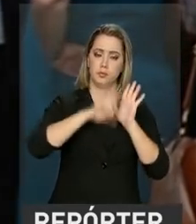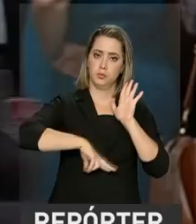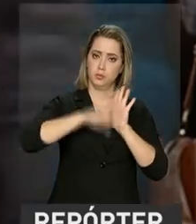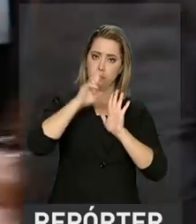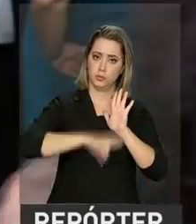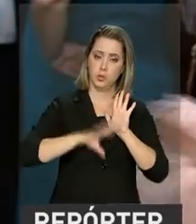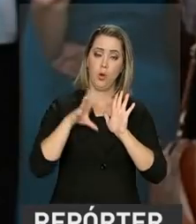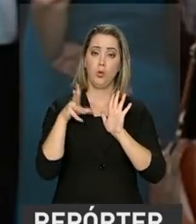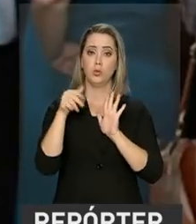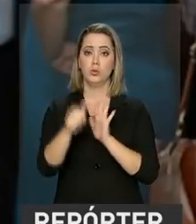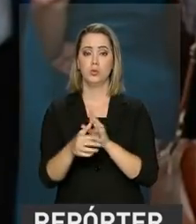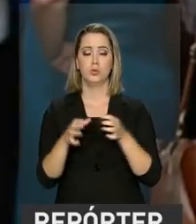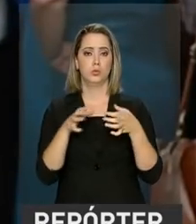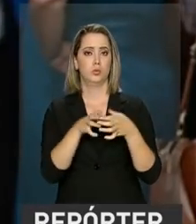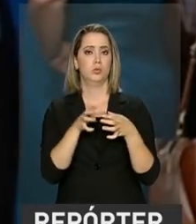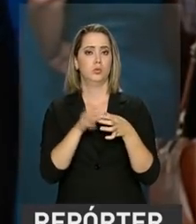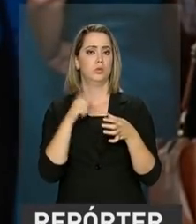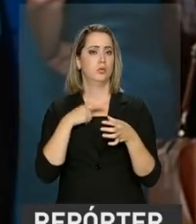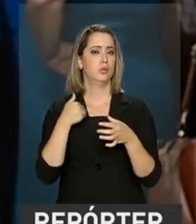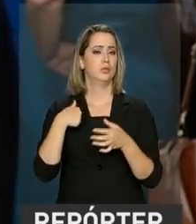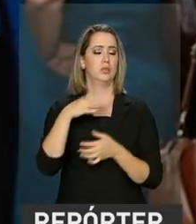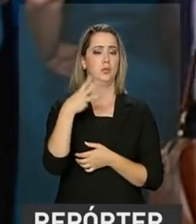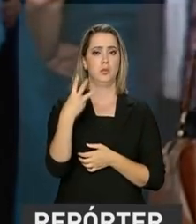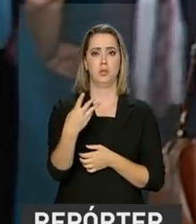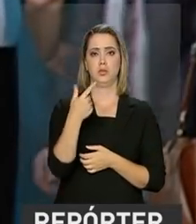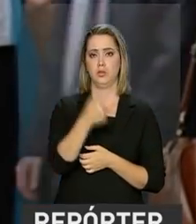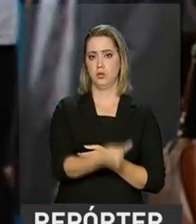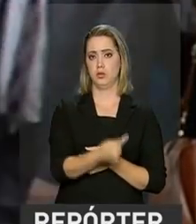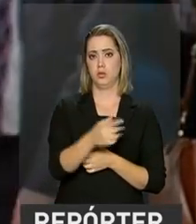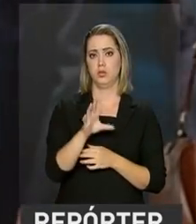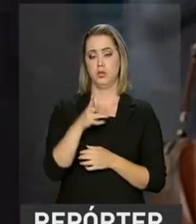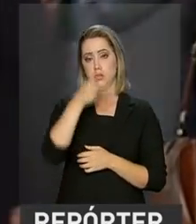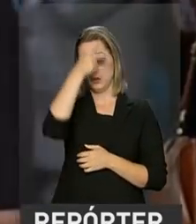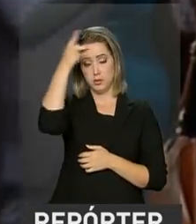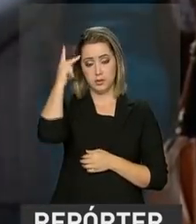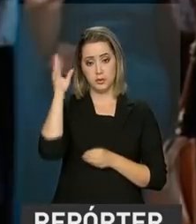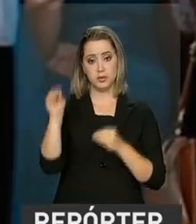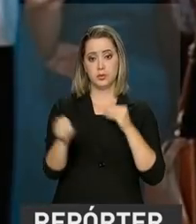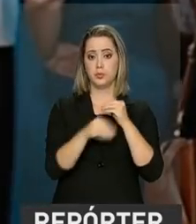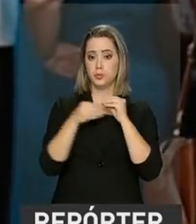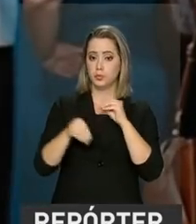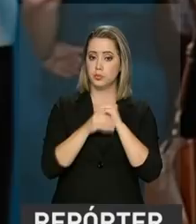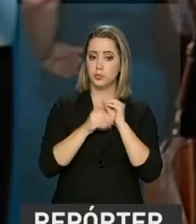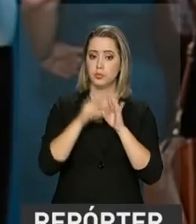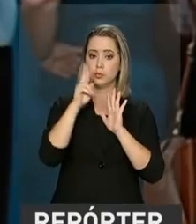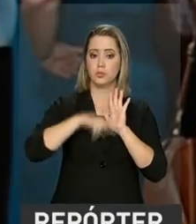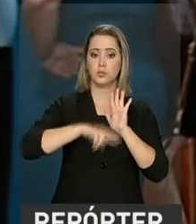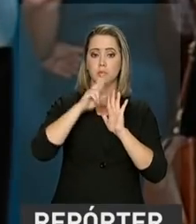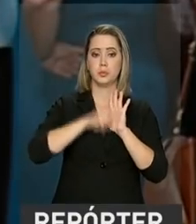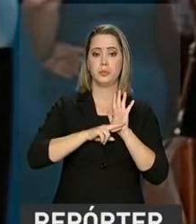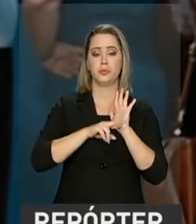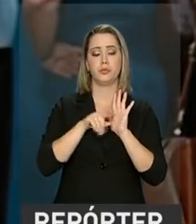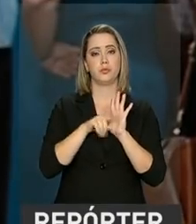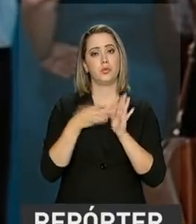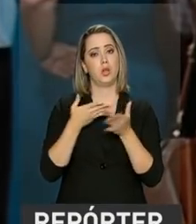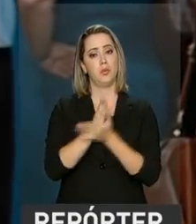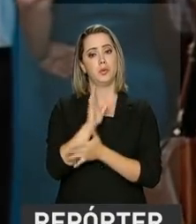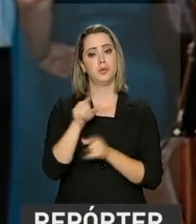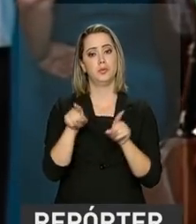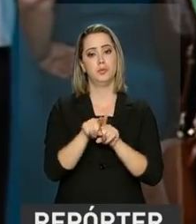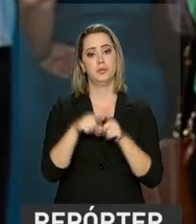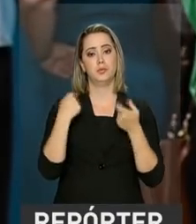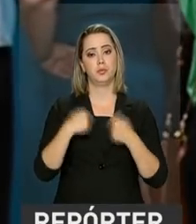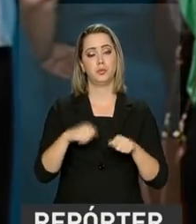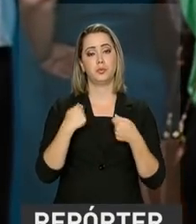Ao todo, a comissão conta com 37 integrantes. Para o relatório do deputado Arthur Maia ser aprovado,